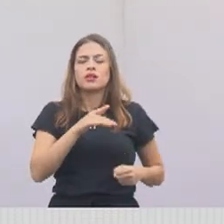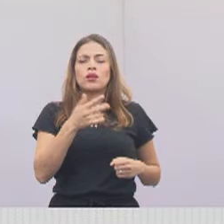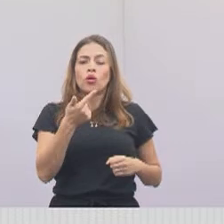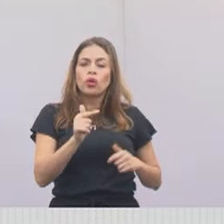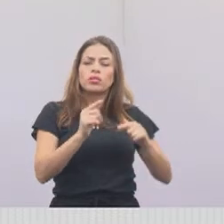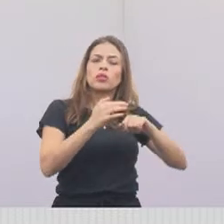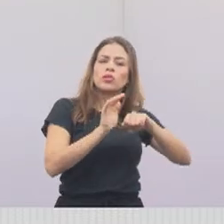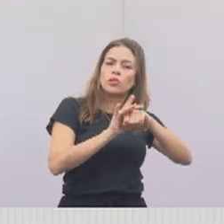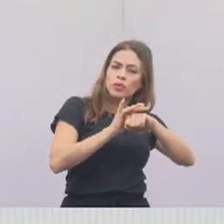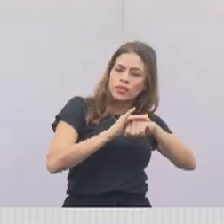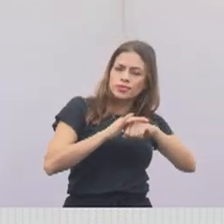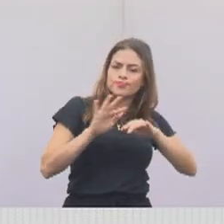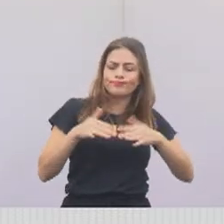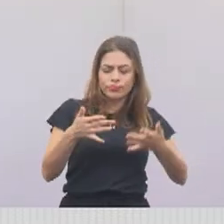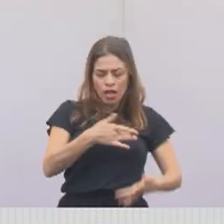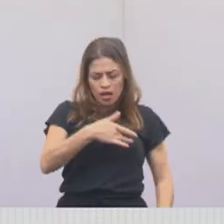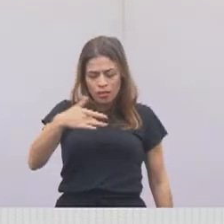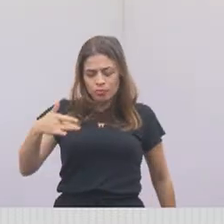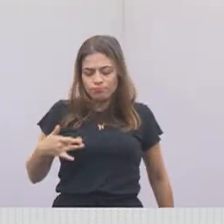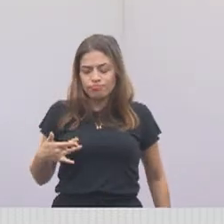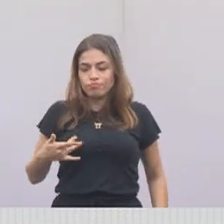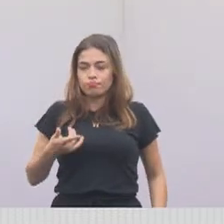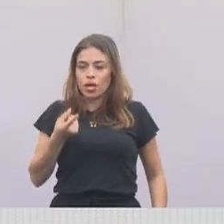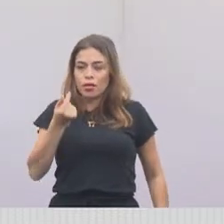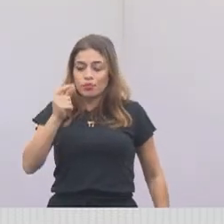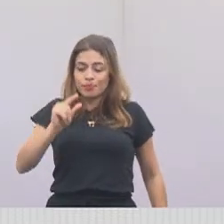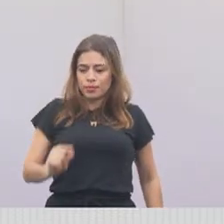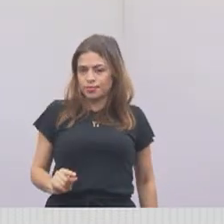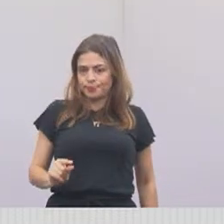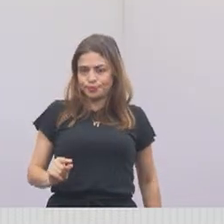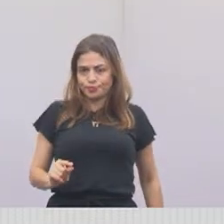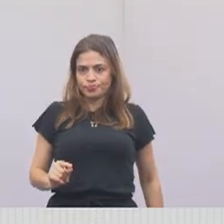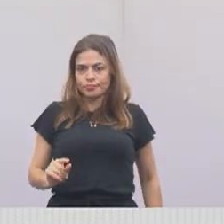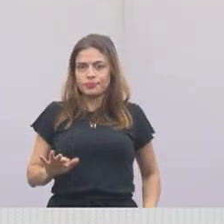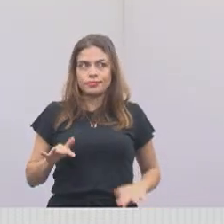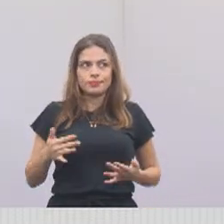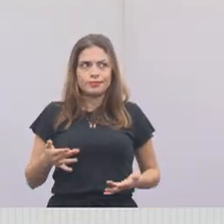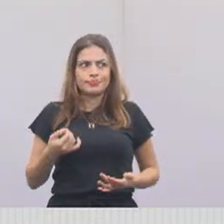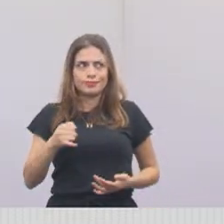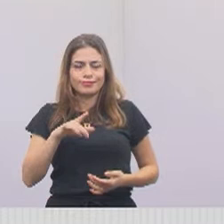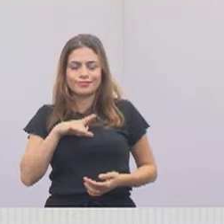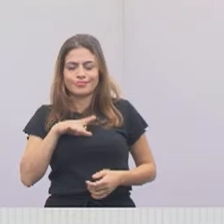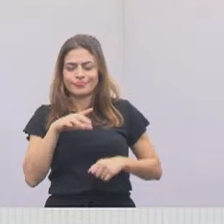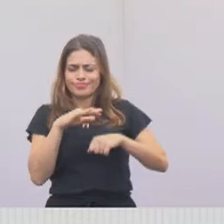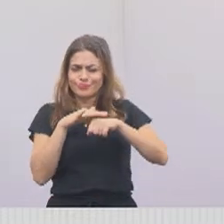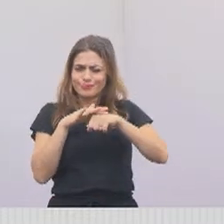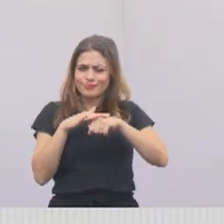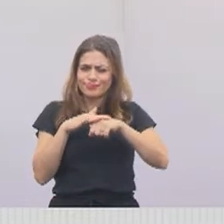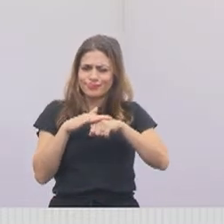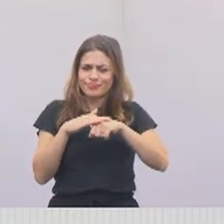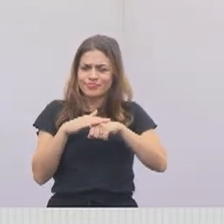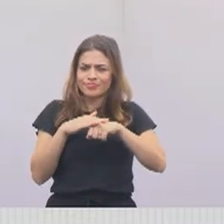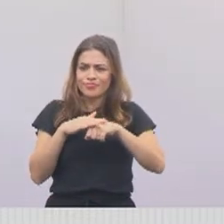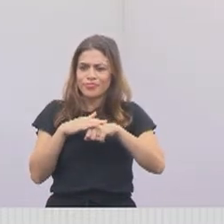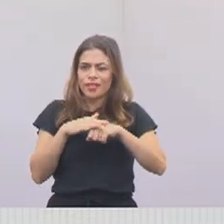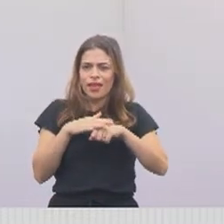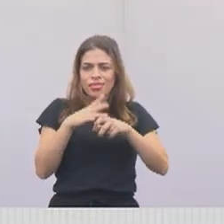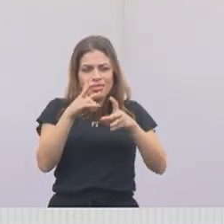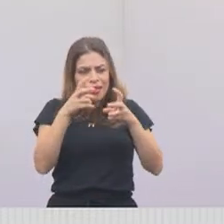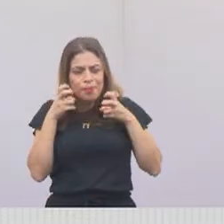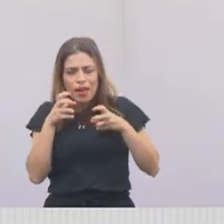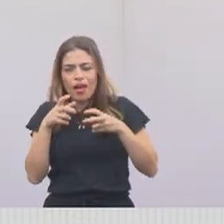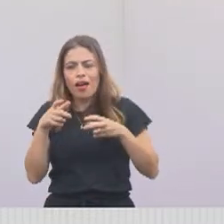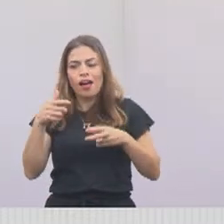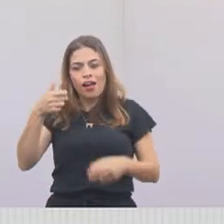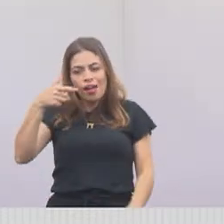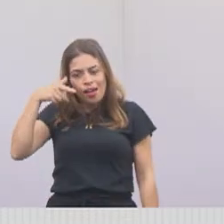muito mais barato e fica muito mais fácil, caso tenha uma doença, a gente poder descobrir precocemente e tratar.